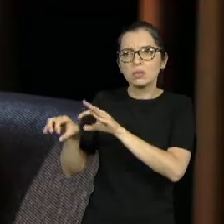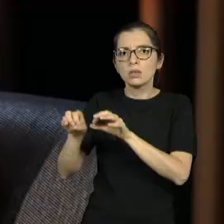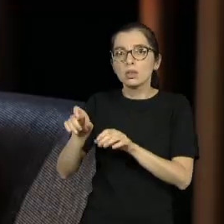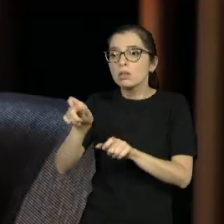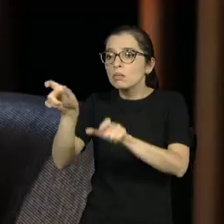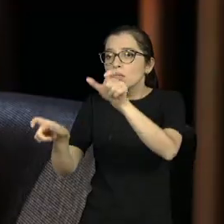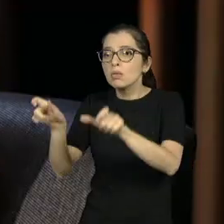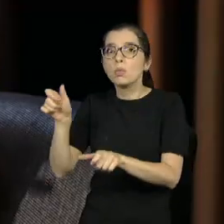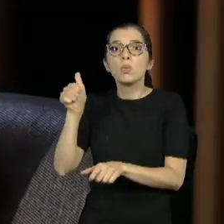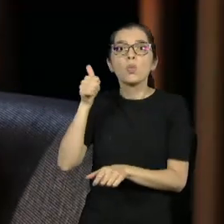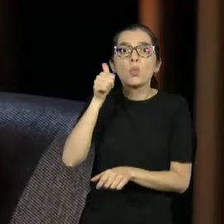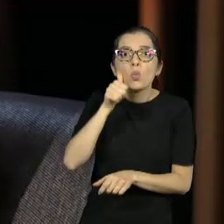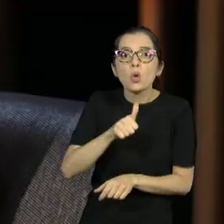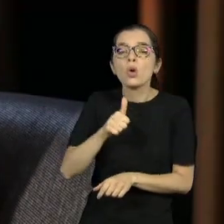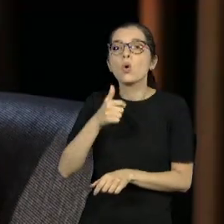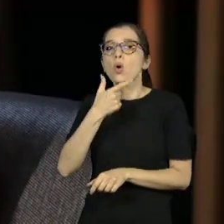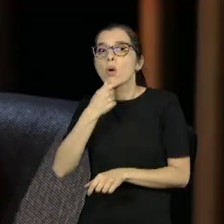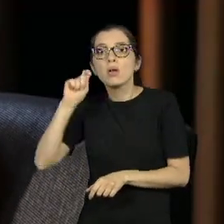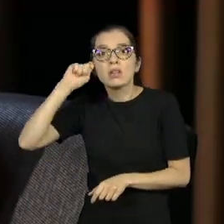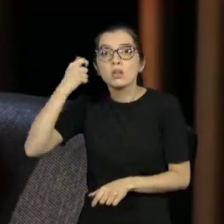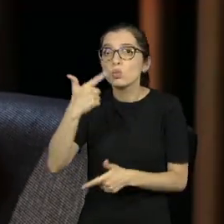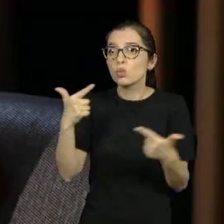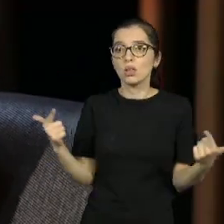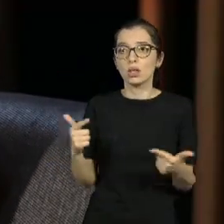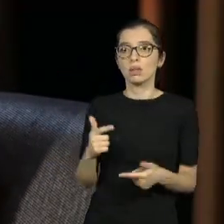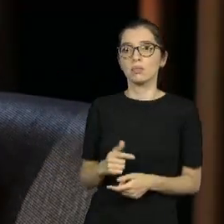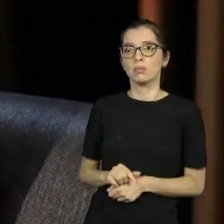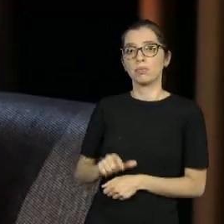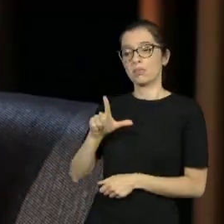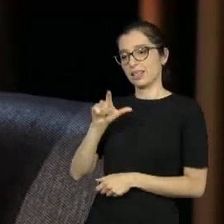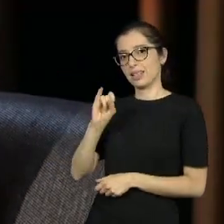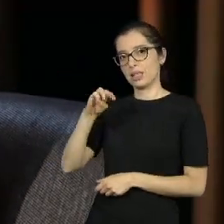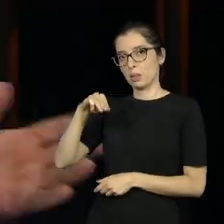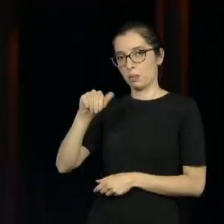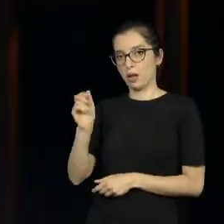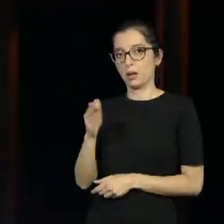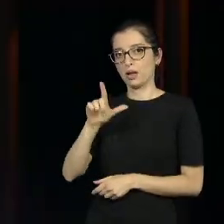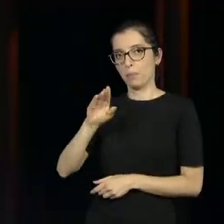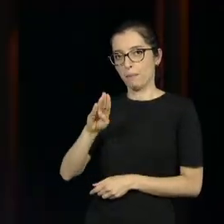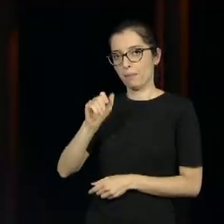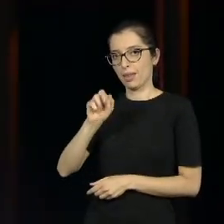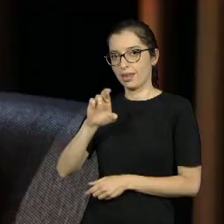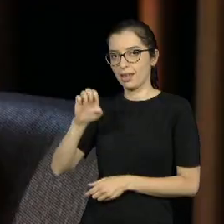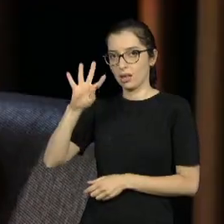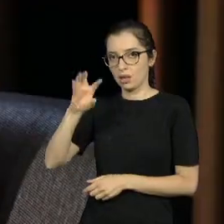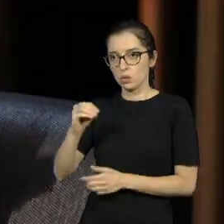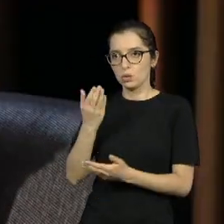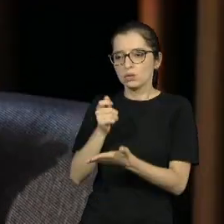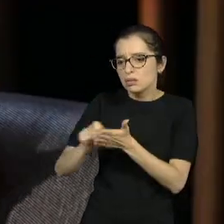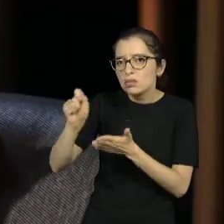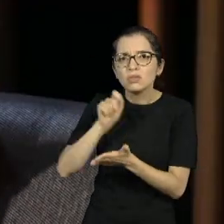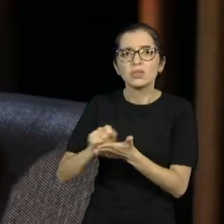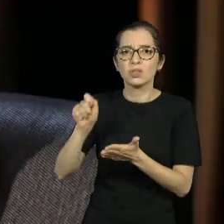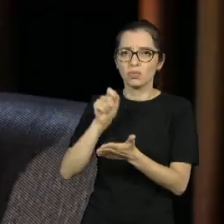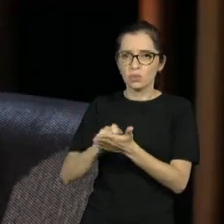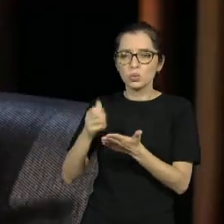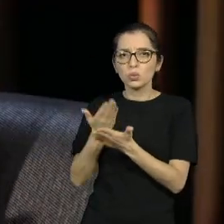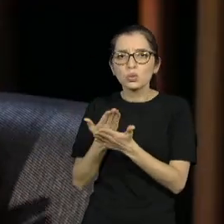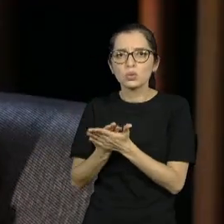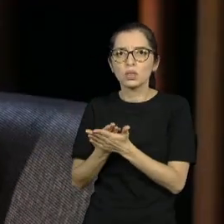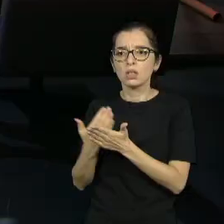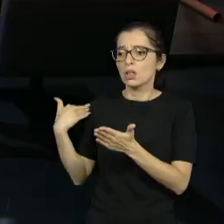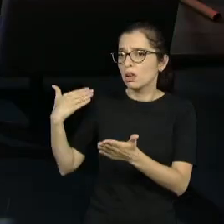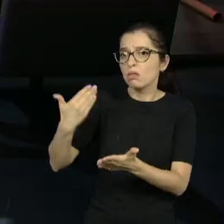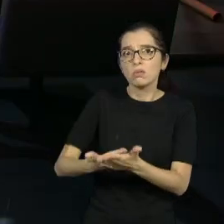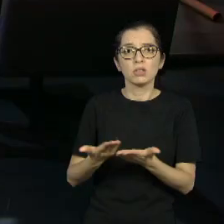sou negro sim e Lima Barreto porque eu estudo Lima Barreto há muito tempo mas o que você vê tá ruim do que não tinha até agora virando a